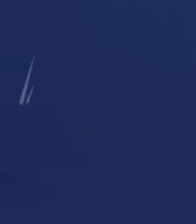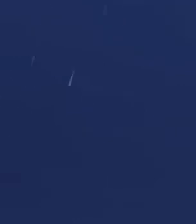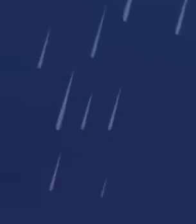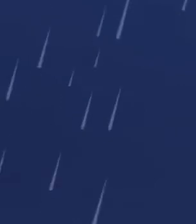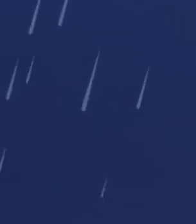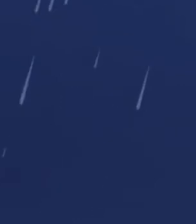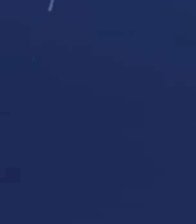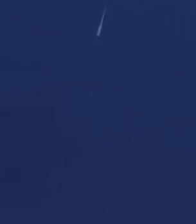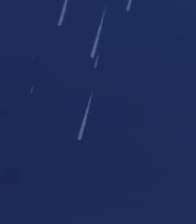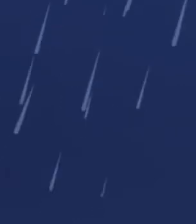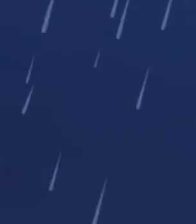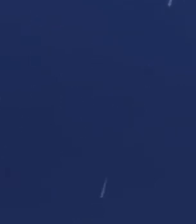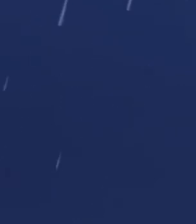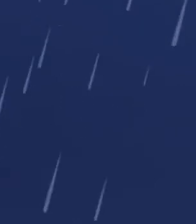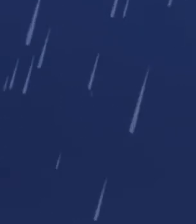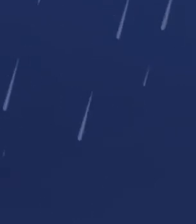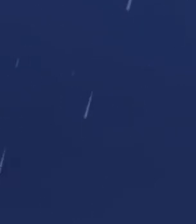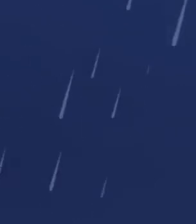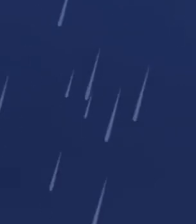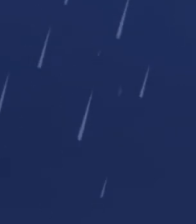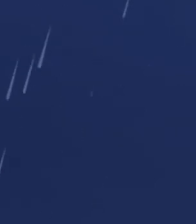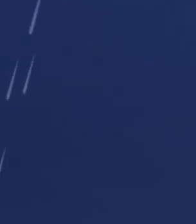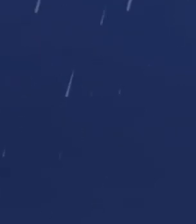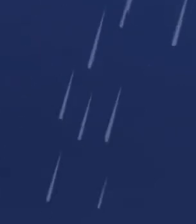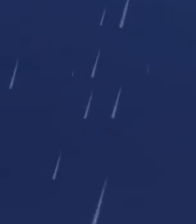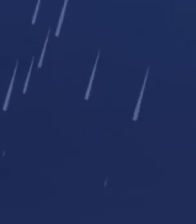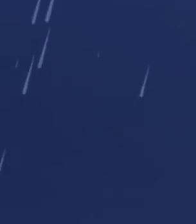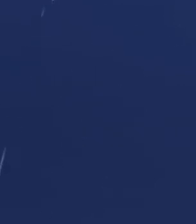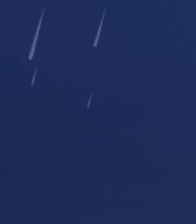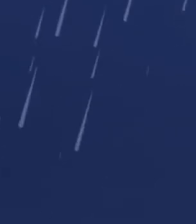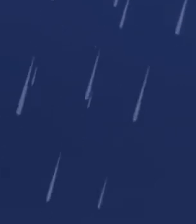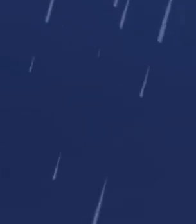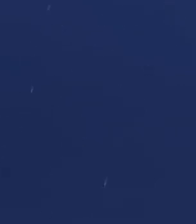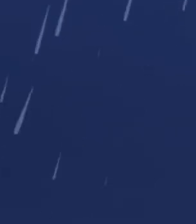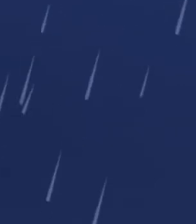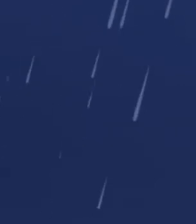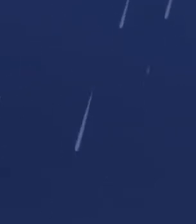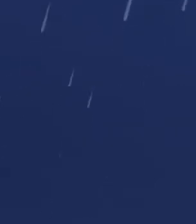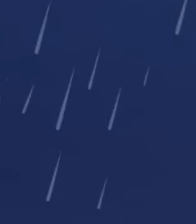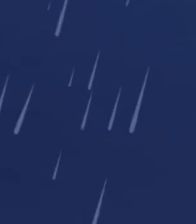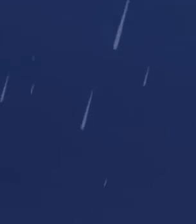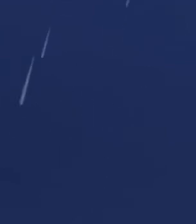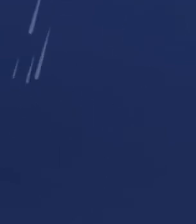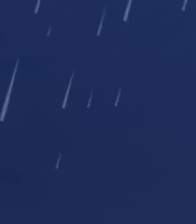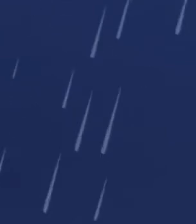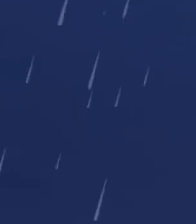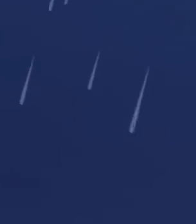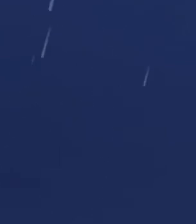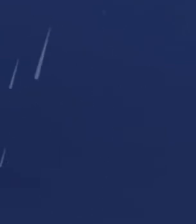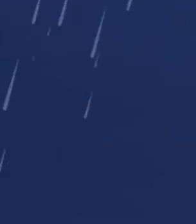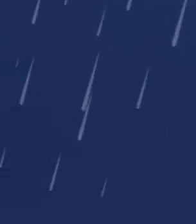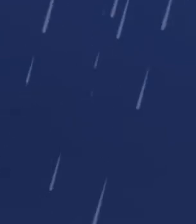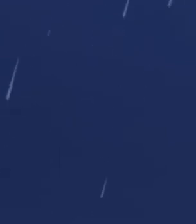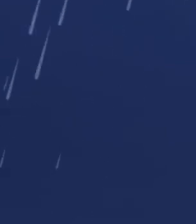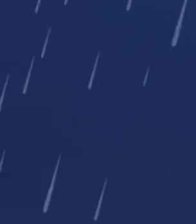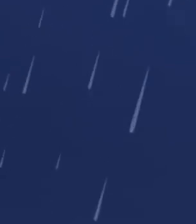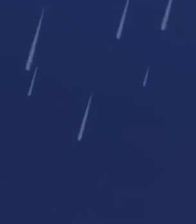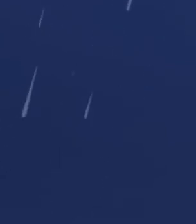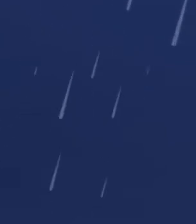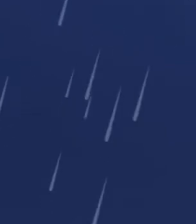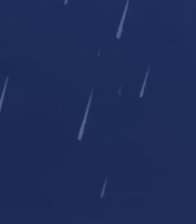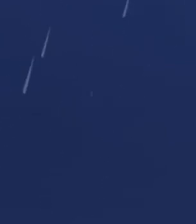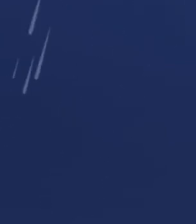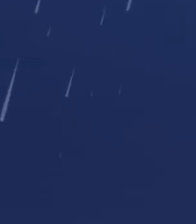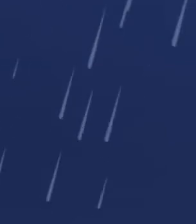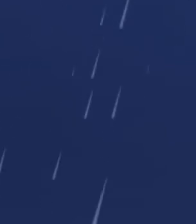previsão de chuva a mínima prevista é de 21 graus ea máxima de 27 em ituiutaba mínima fica em 21 graus ea máxima